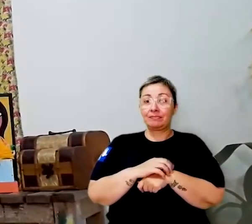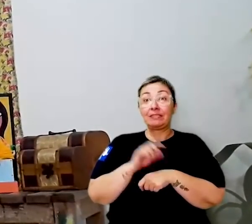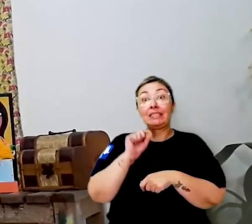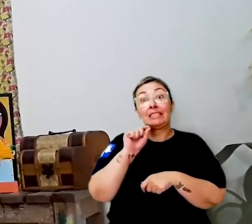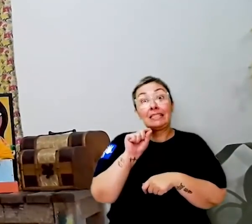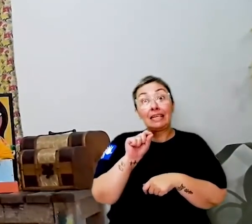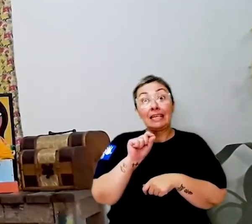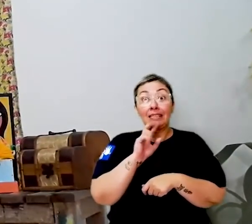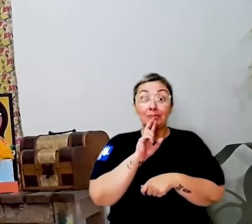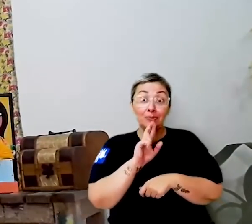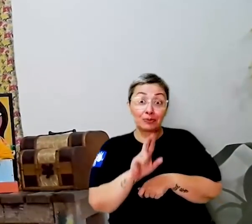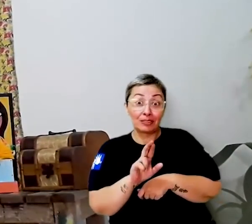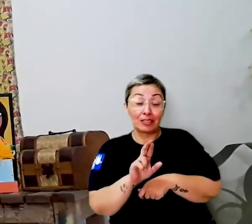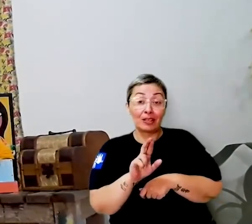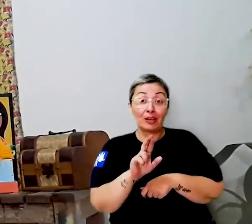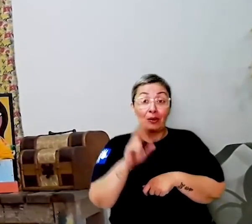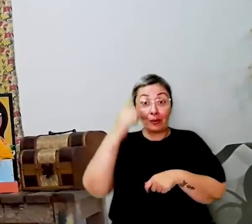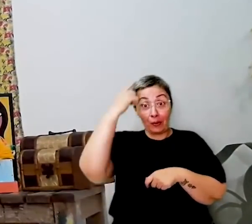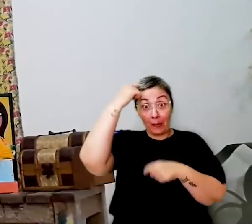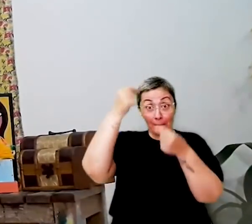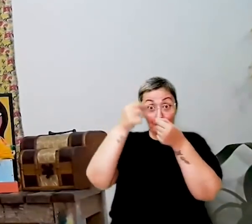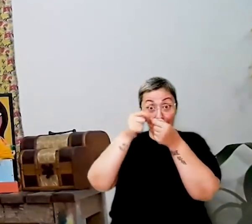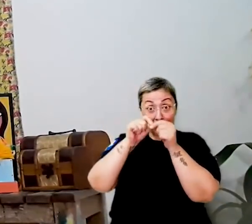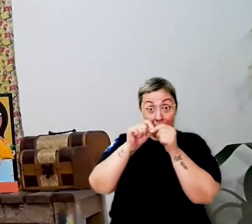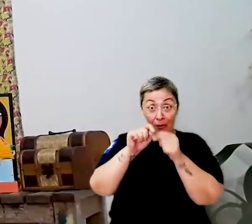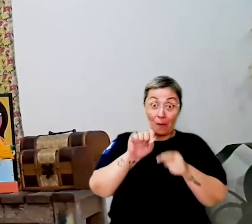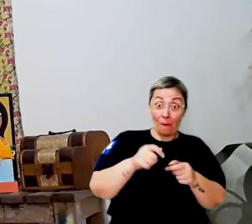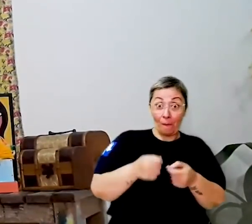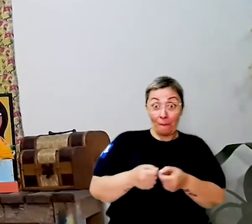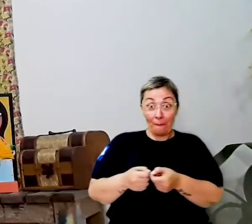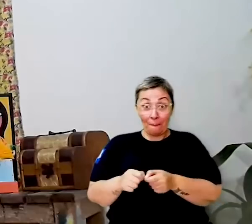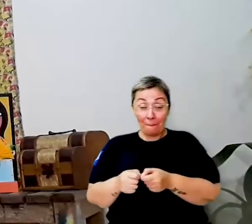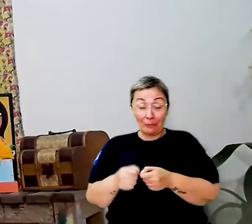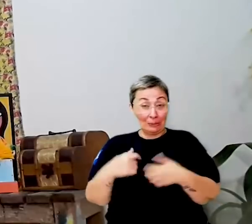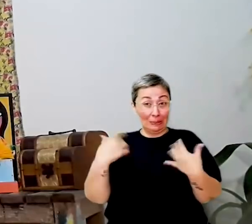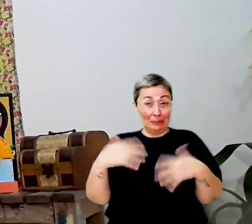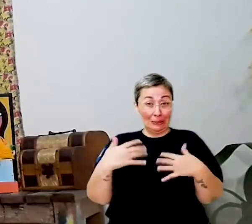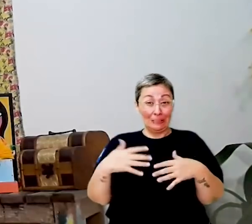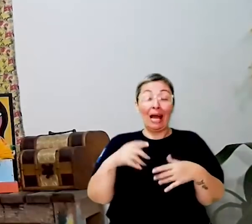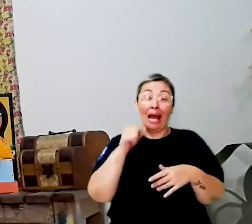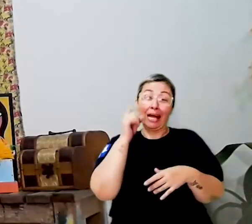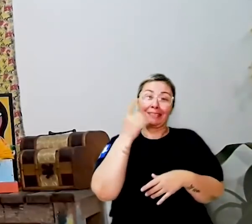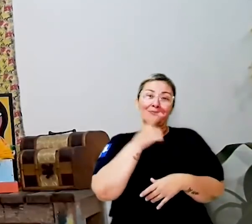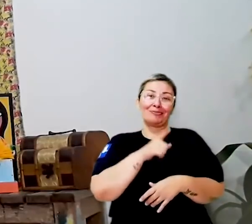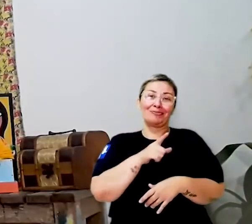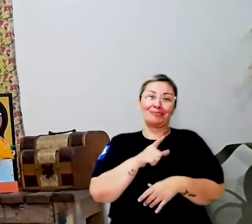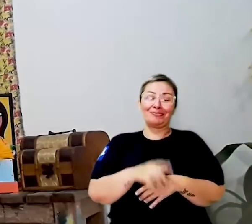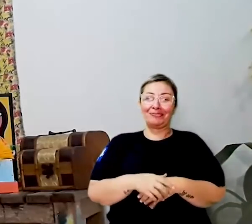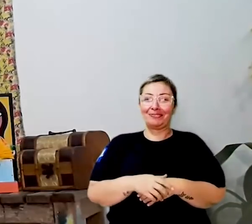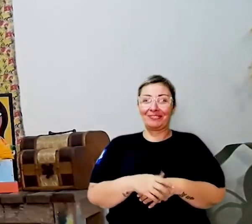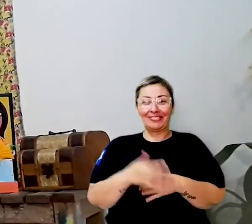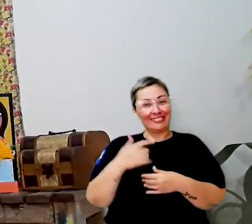Quem disse piolho ou pulga? Ui, acertou!